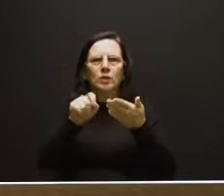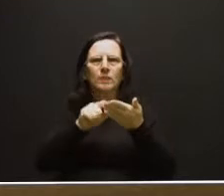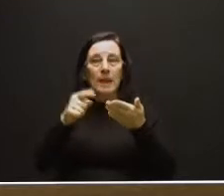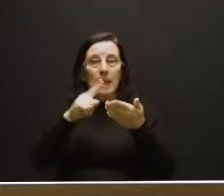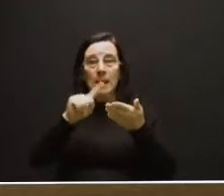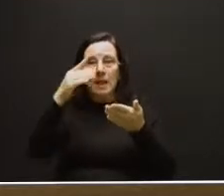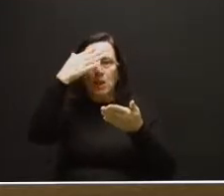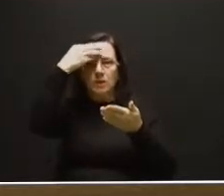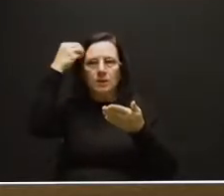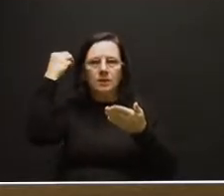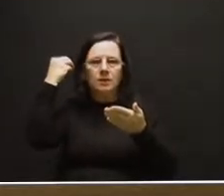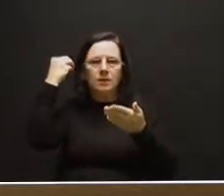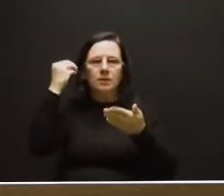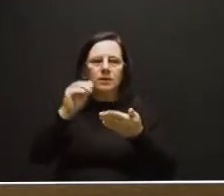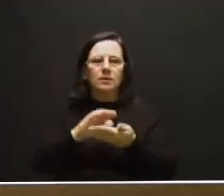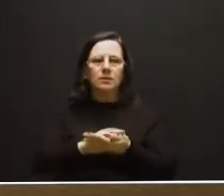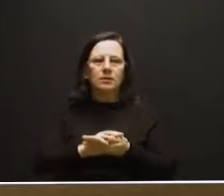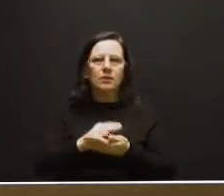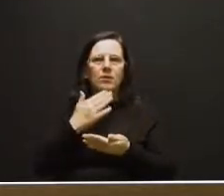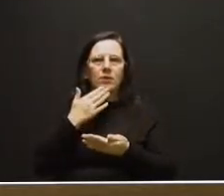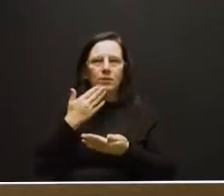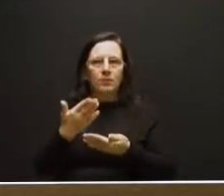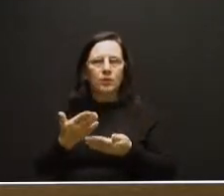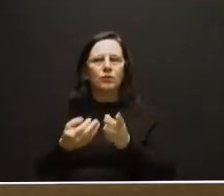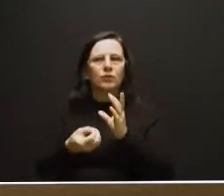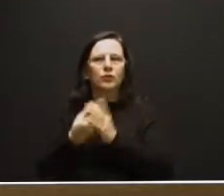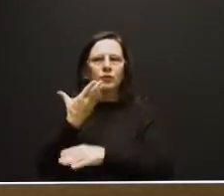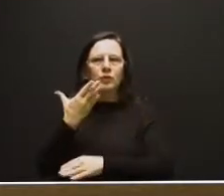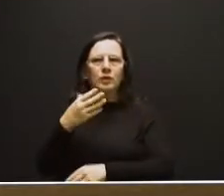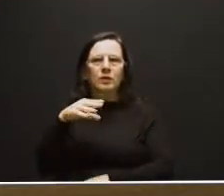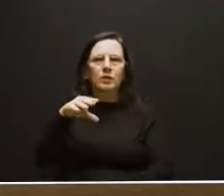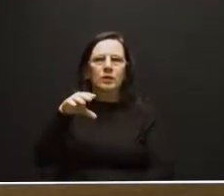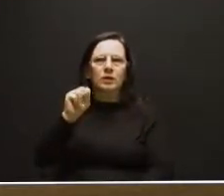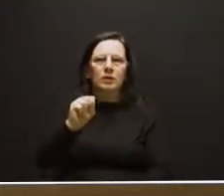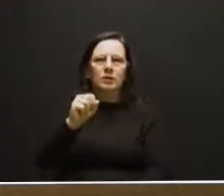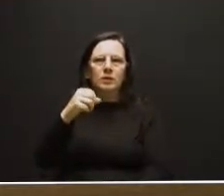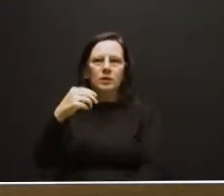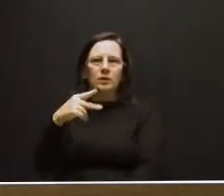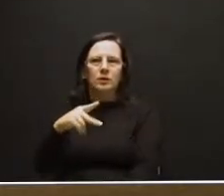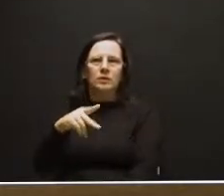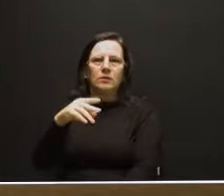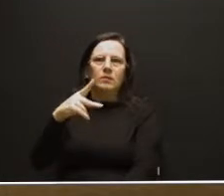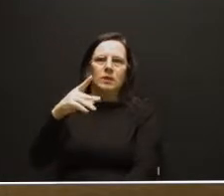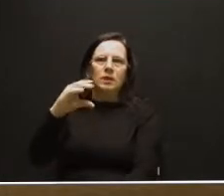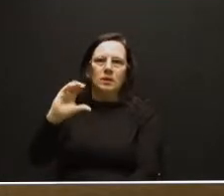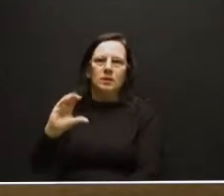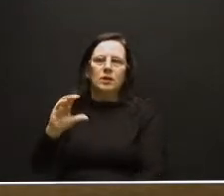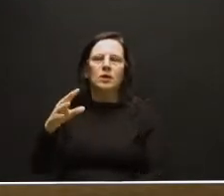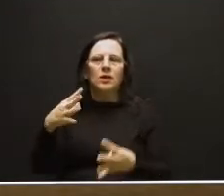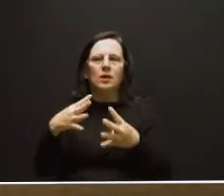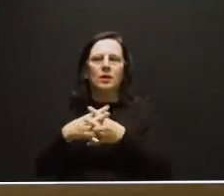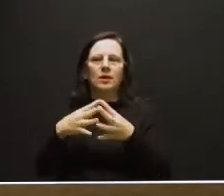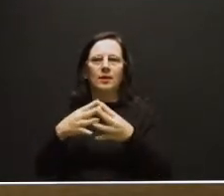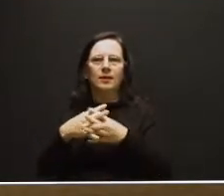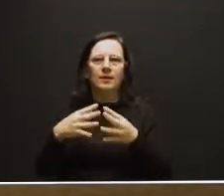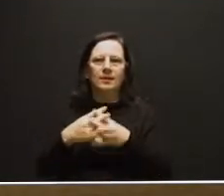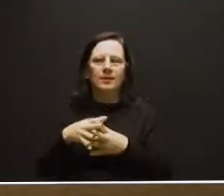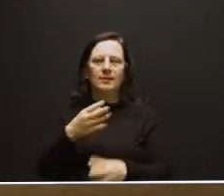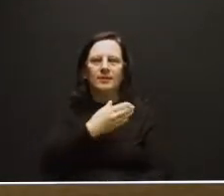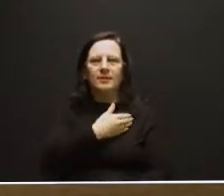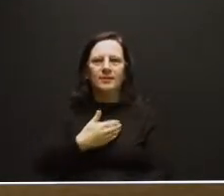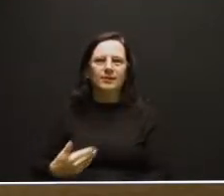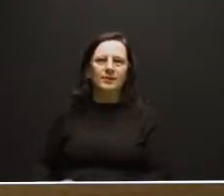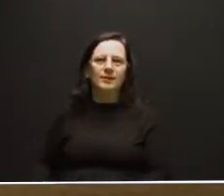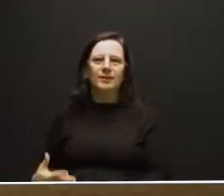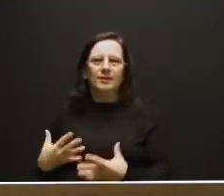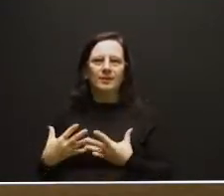que é tanta coisa voltando a pedir que seja criada smcp secretaria municipal de confusão pública para que ele possa assumir